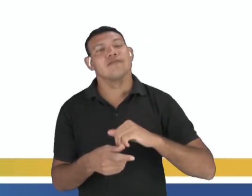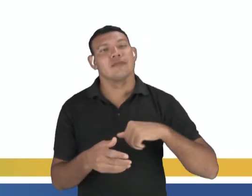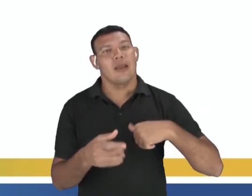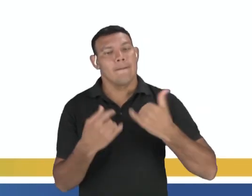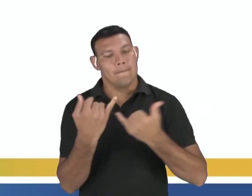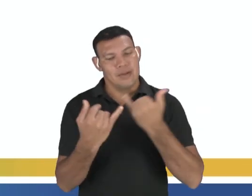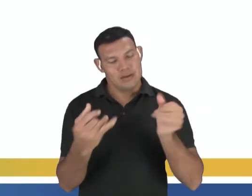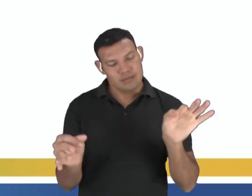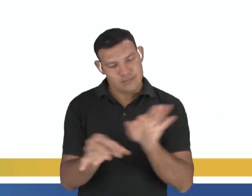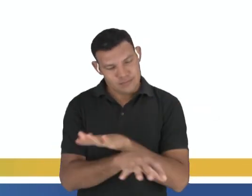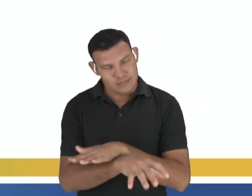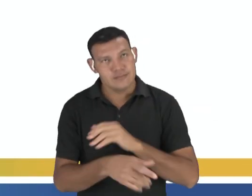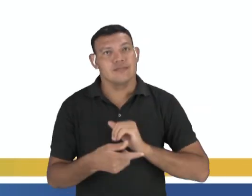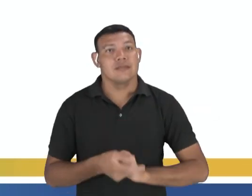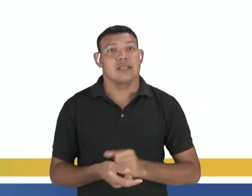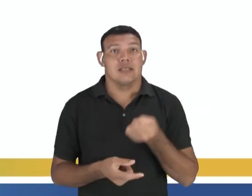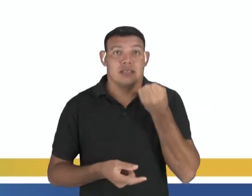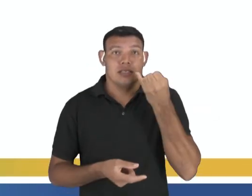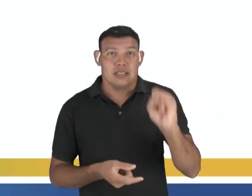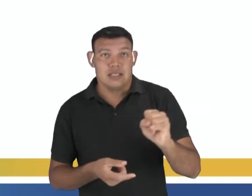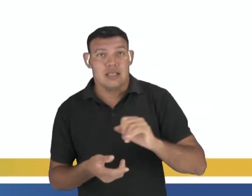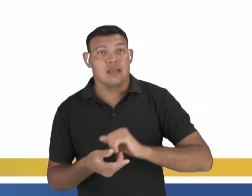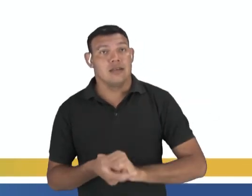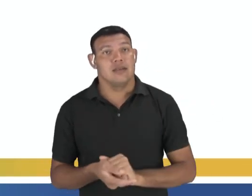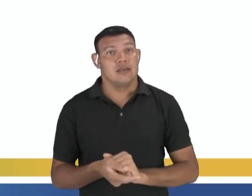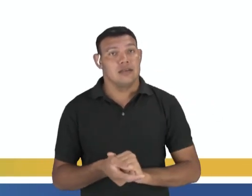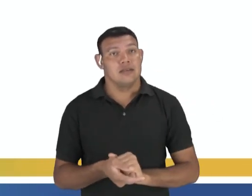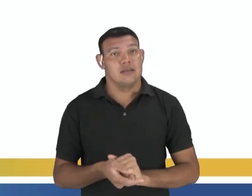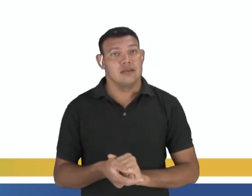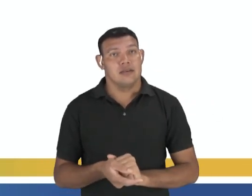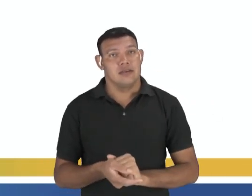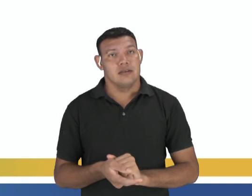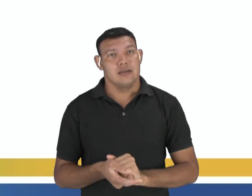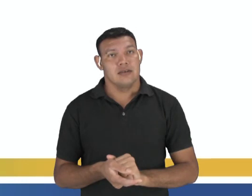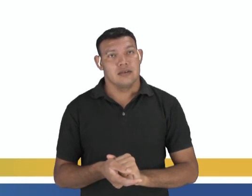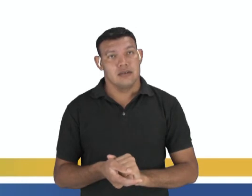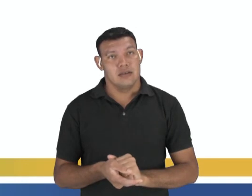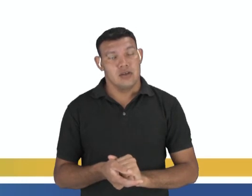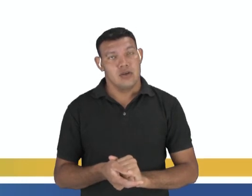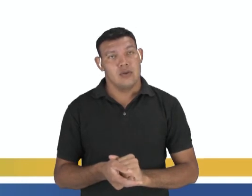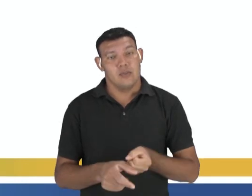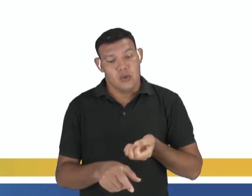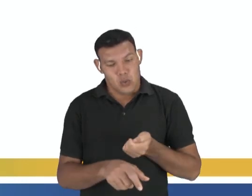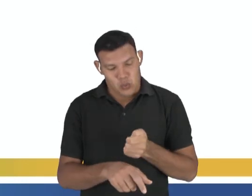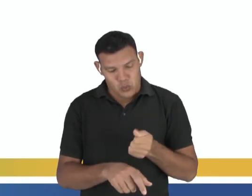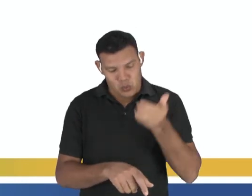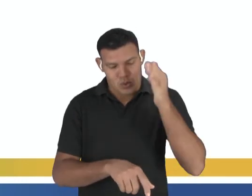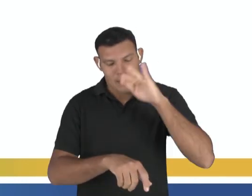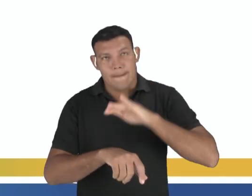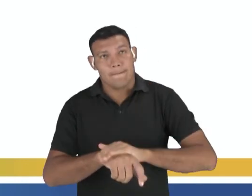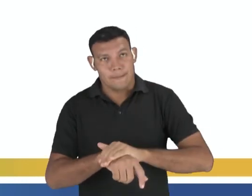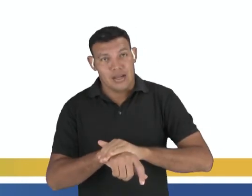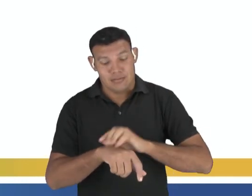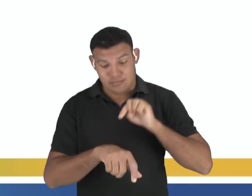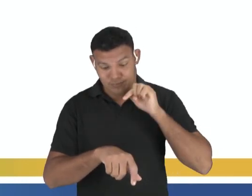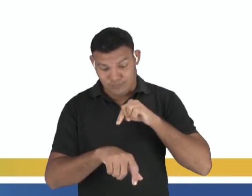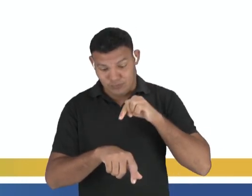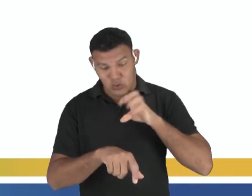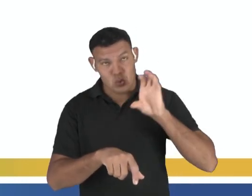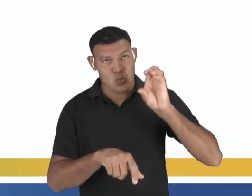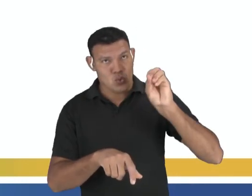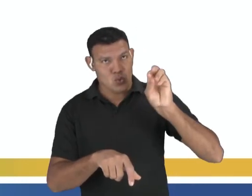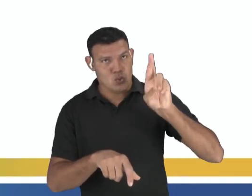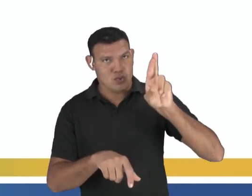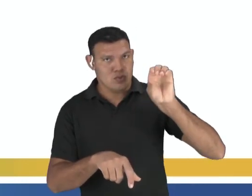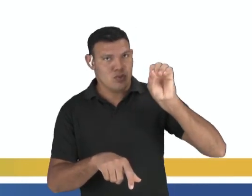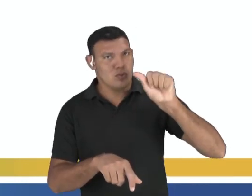e a Ana vai vencer. Mas se sair cara, agora se sair coroa, se sair